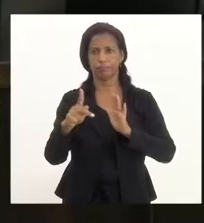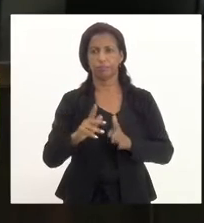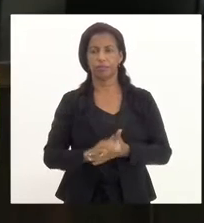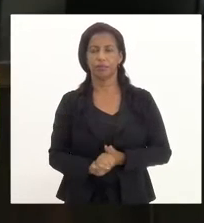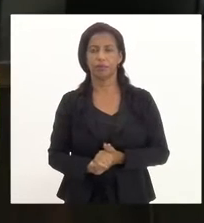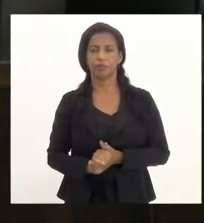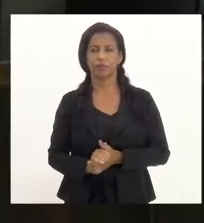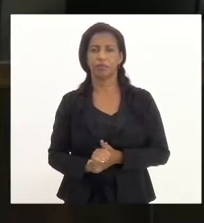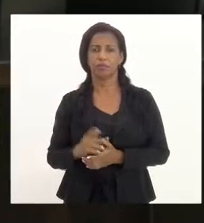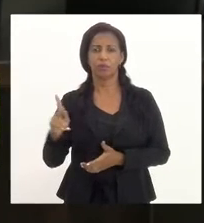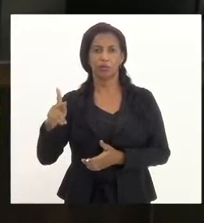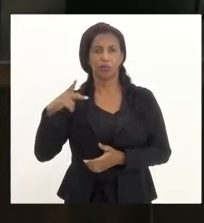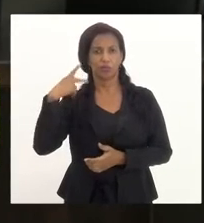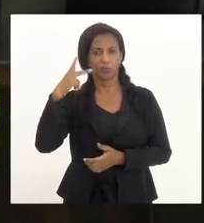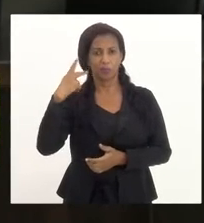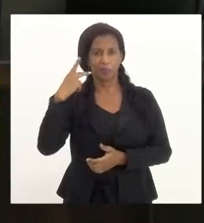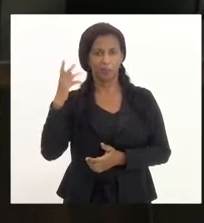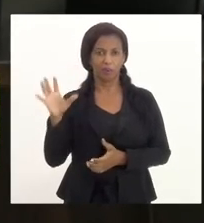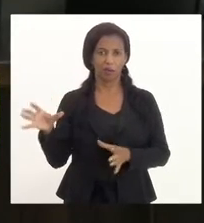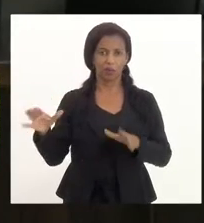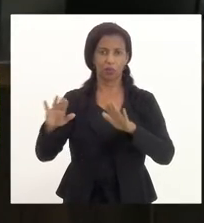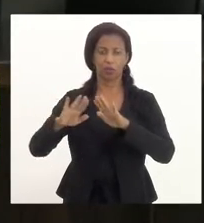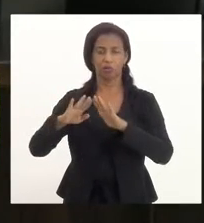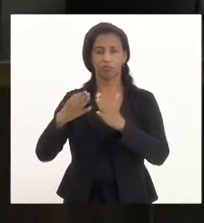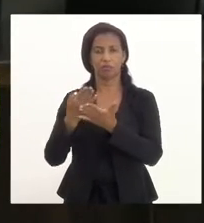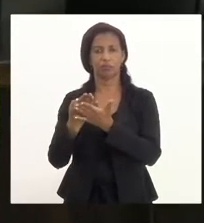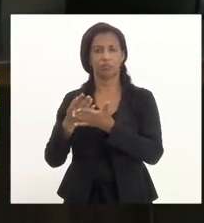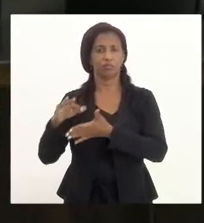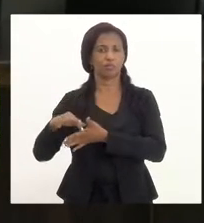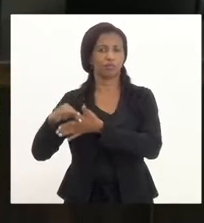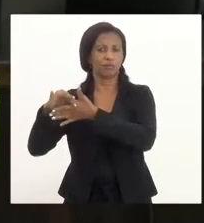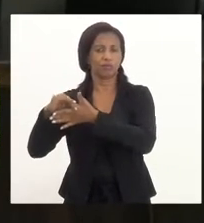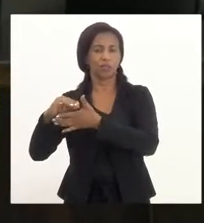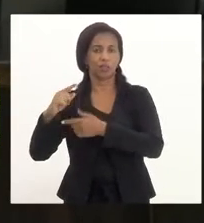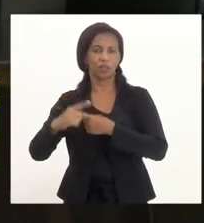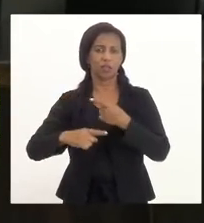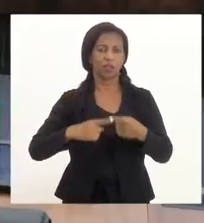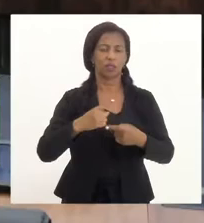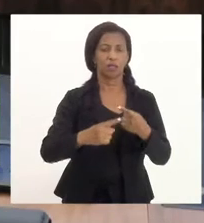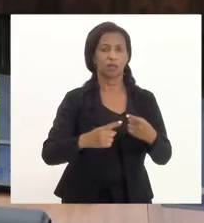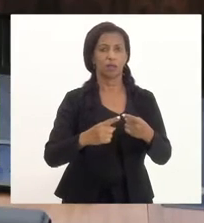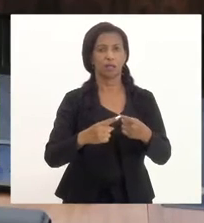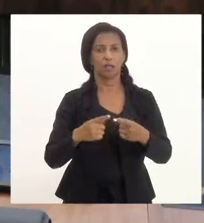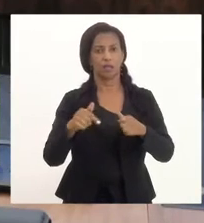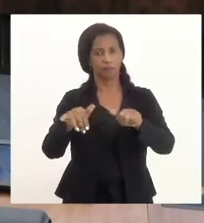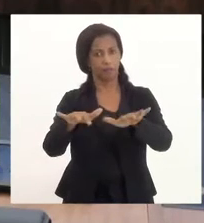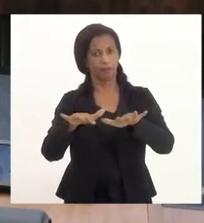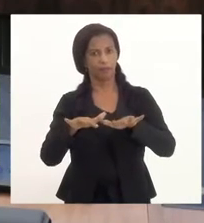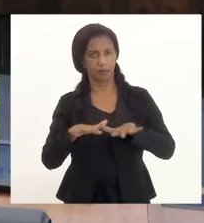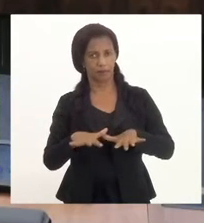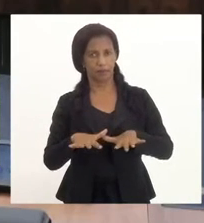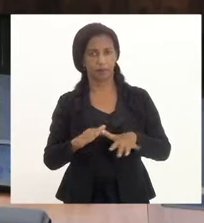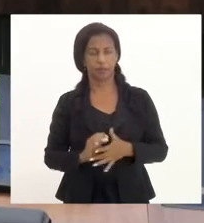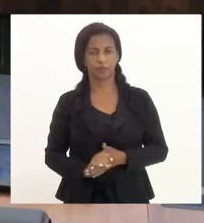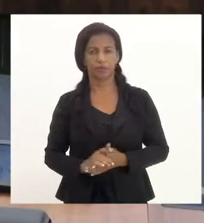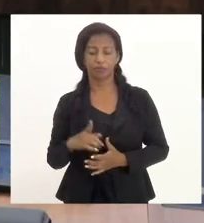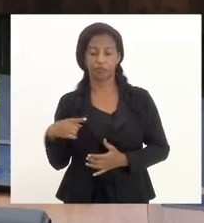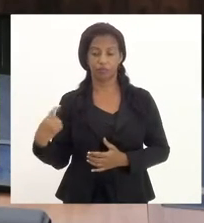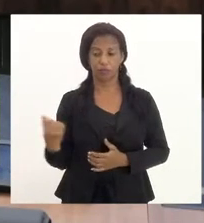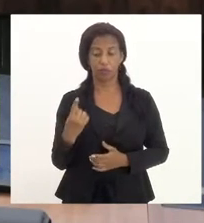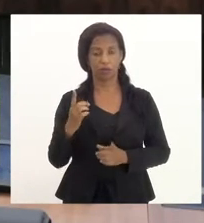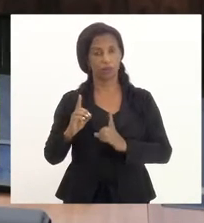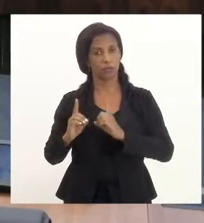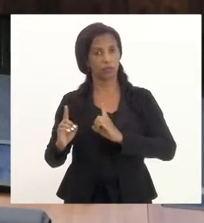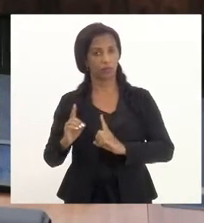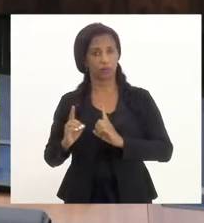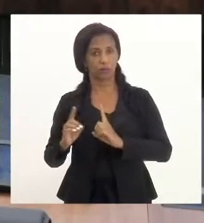dos Senhores parlamentares do colégio de líderes e depois do plenário nós vamos tentar